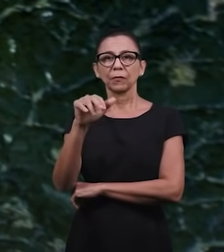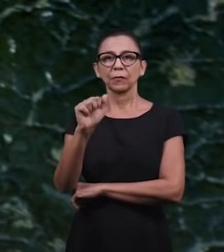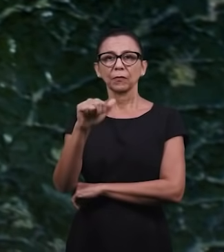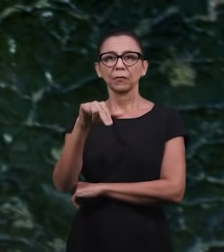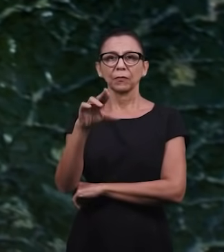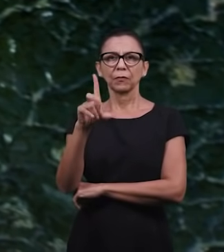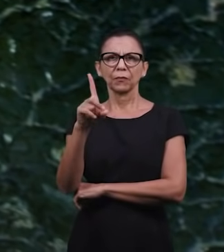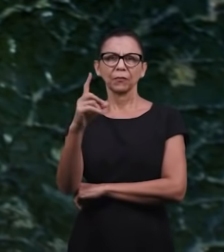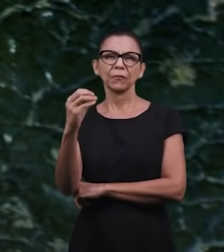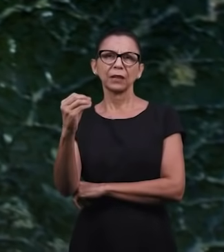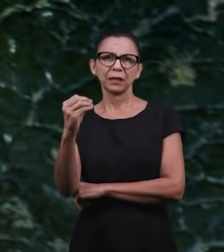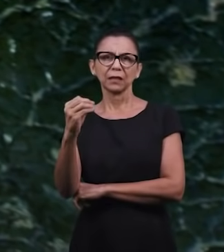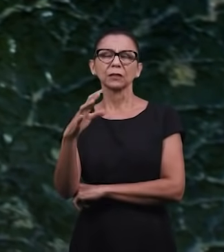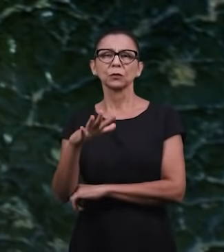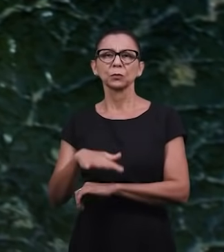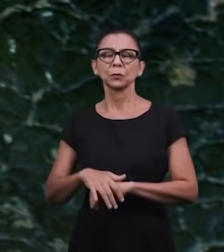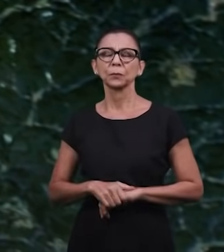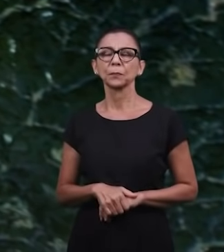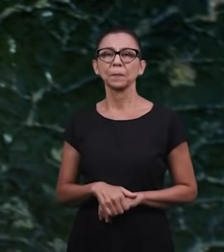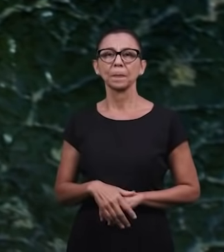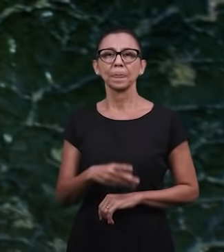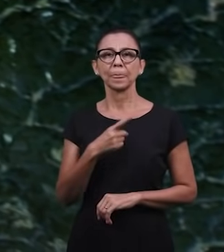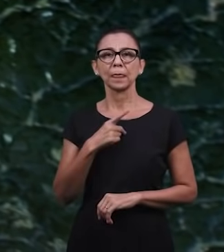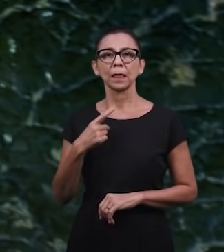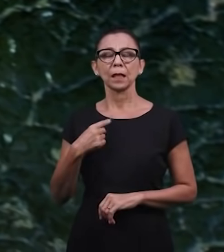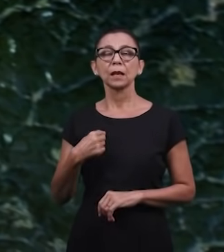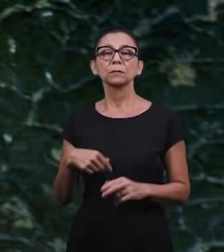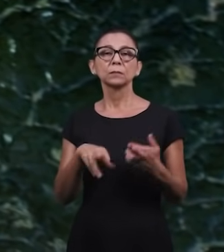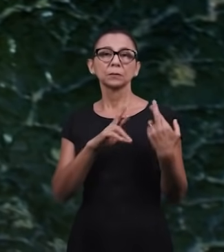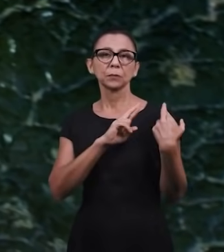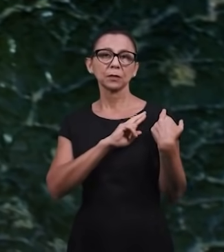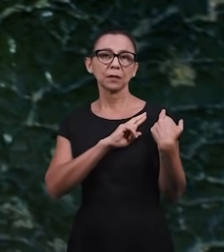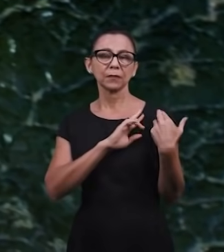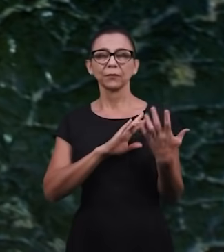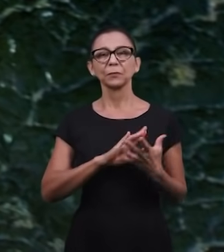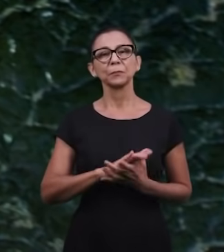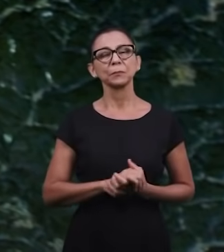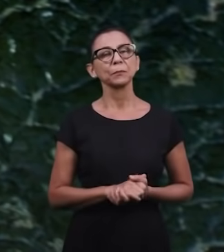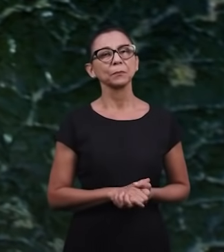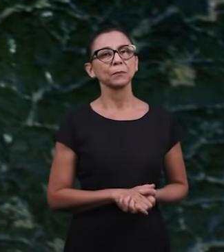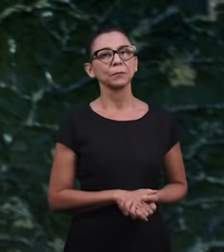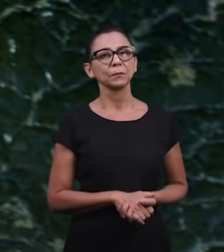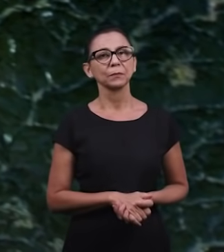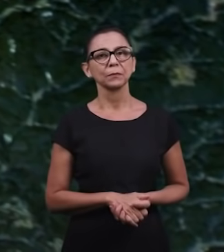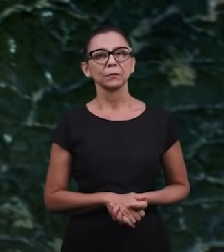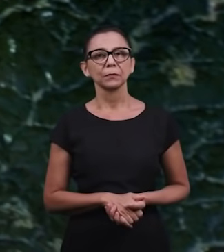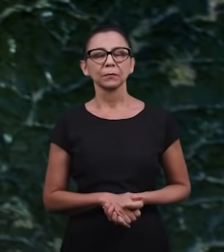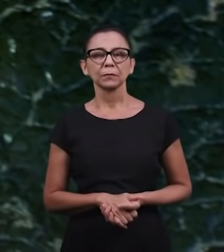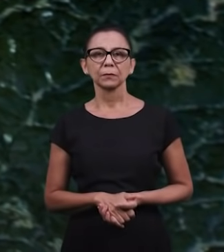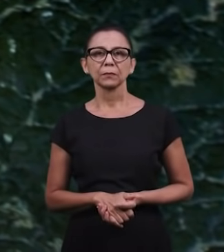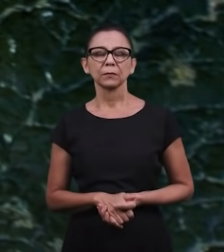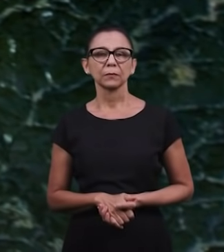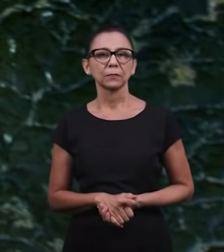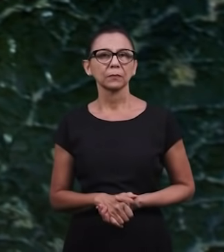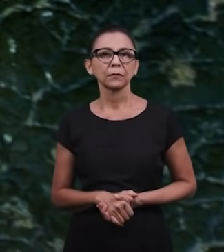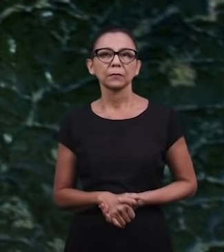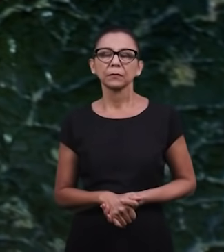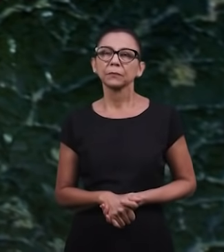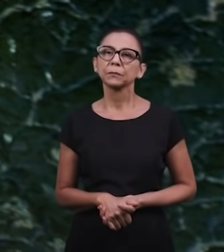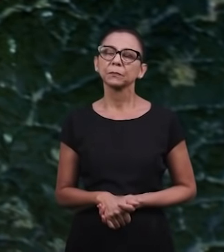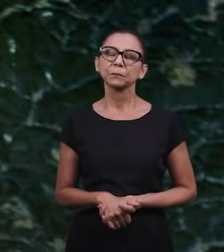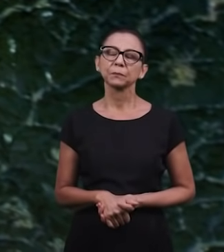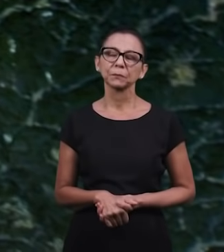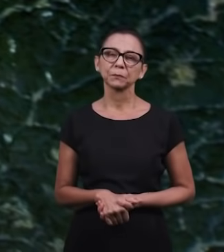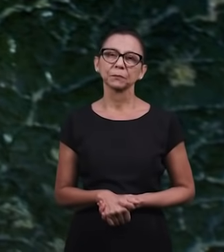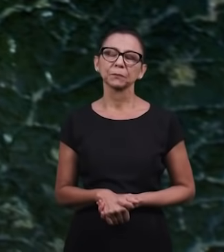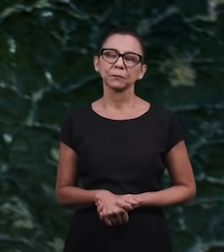Miyashiro, ele é o diácono responsável pela nossa igreja ali em Kakamigahara, e ele vai nos dar a resposta à pergunta número 5 da